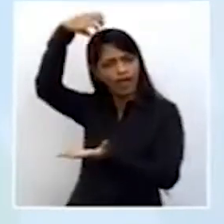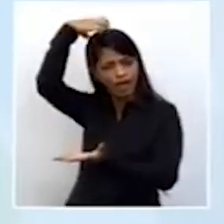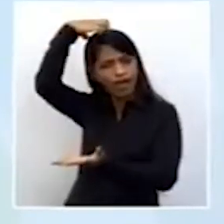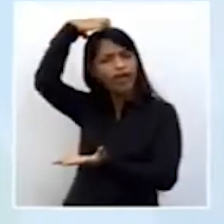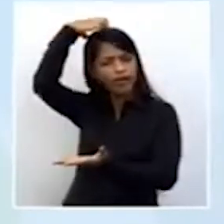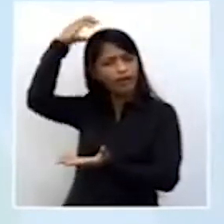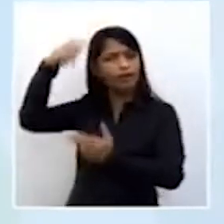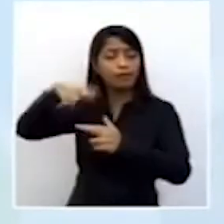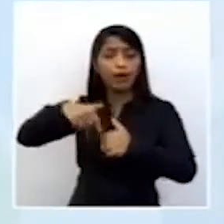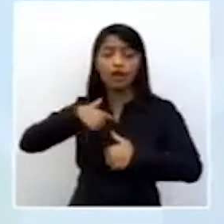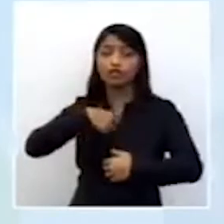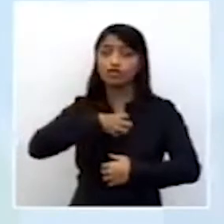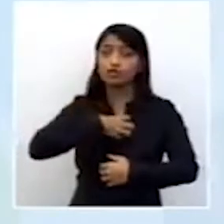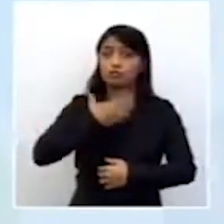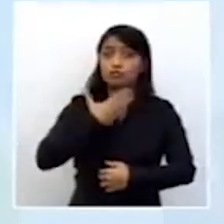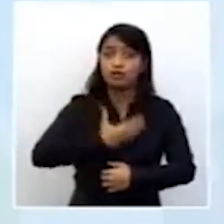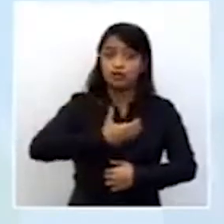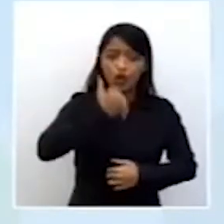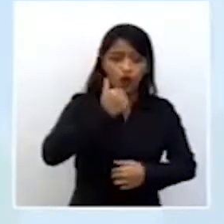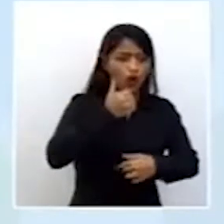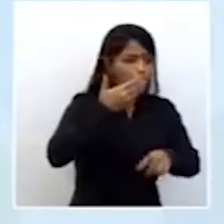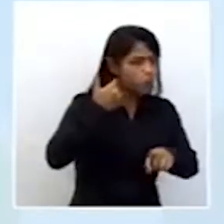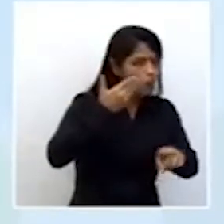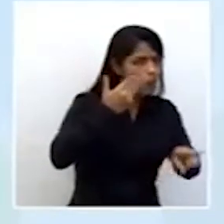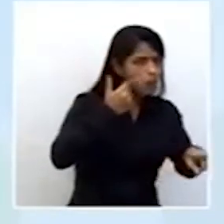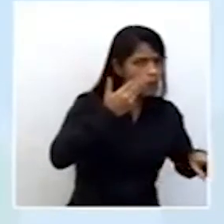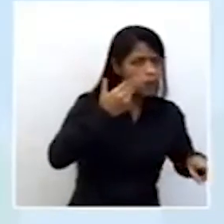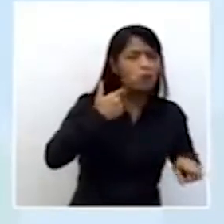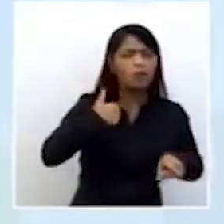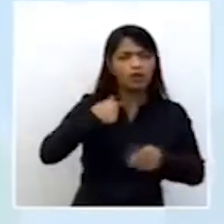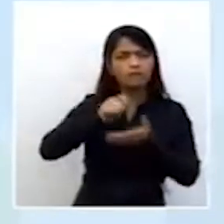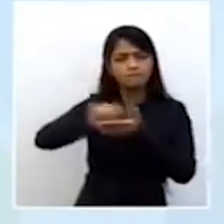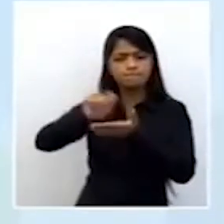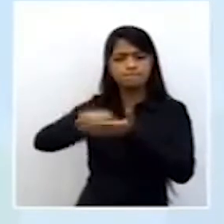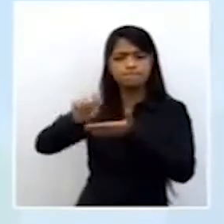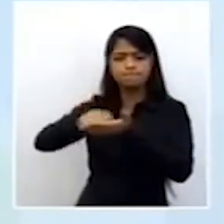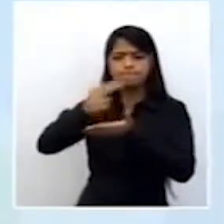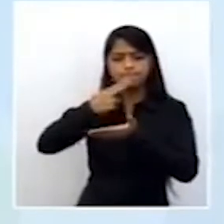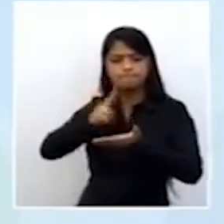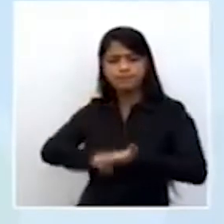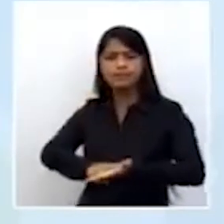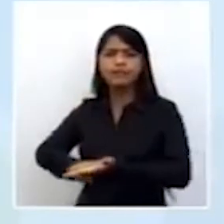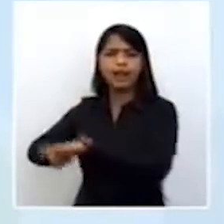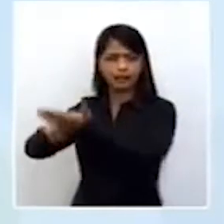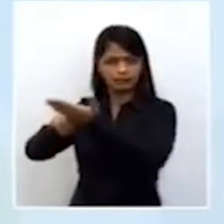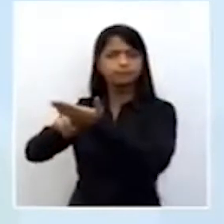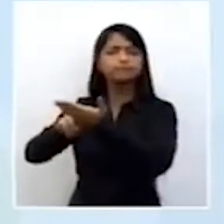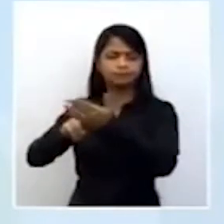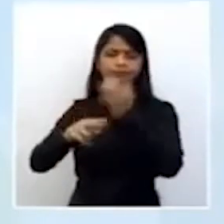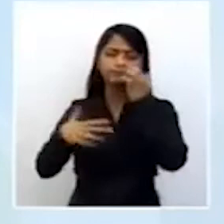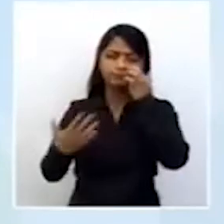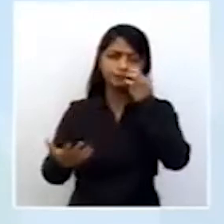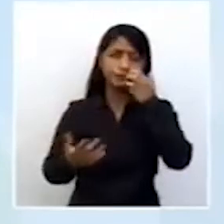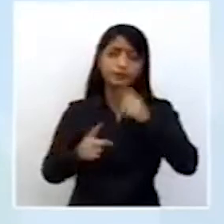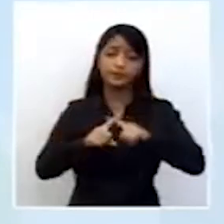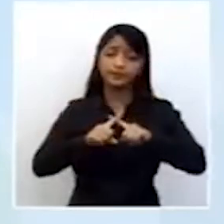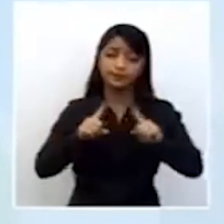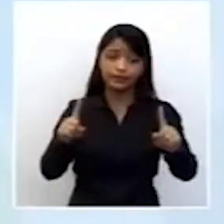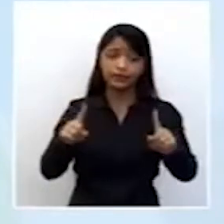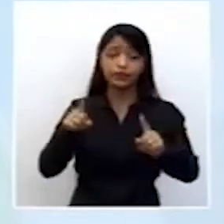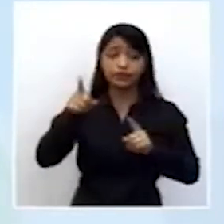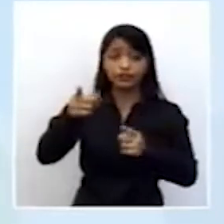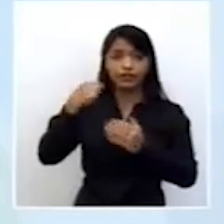puder, ainda que para o bem contar e falar, o saiba pior que todos fazer. Todavia, tome